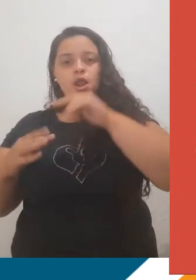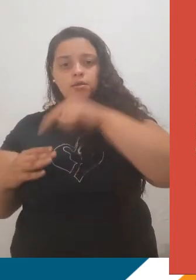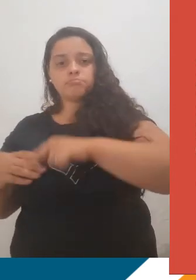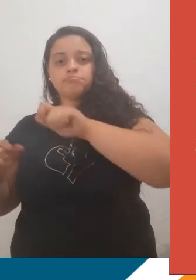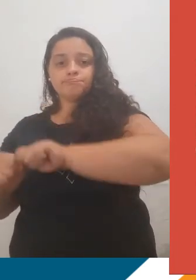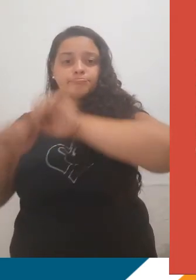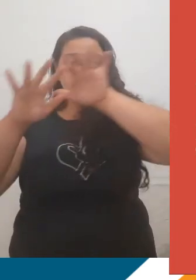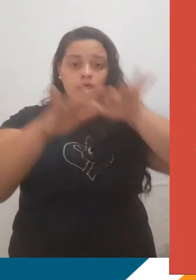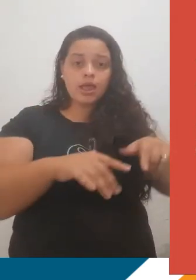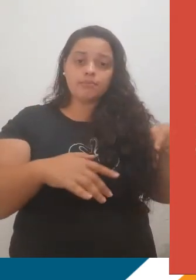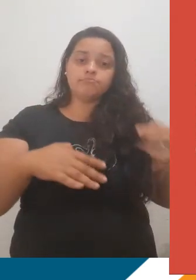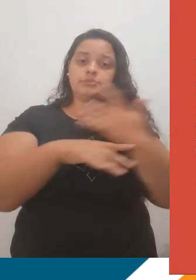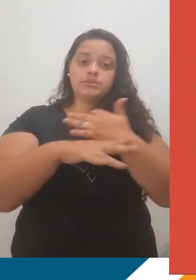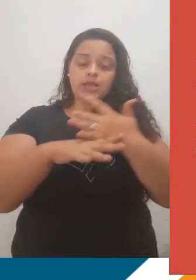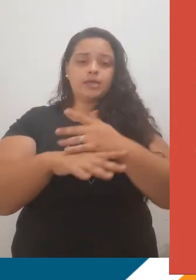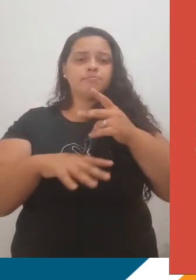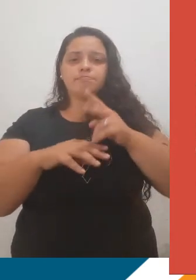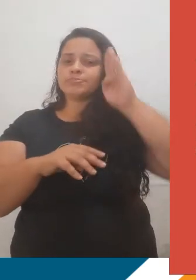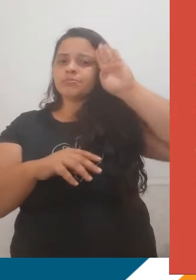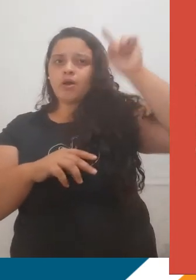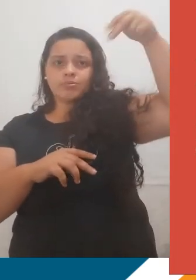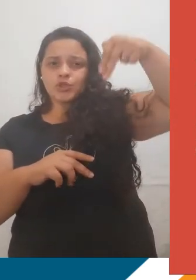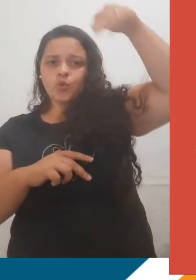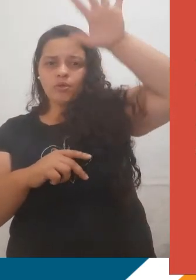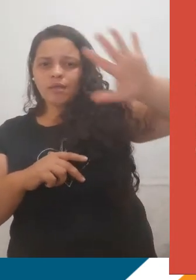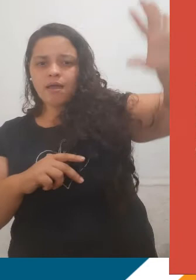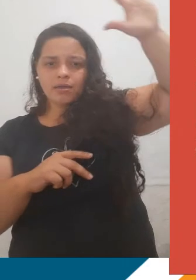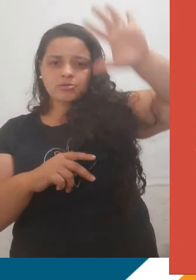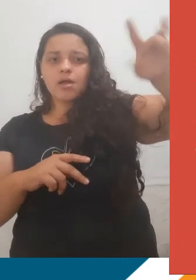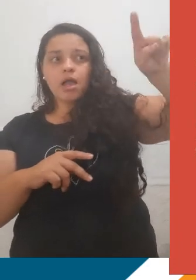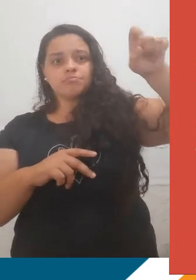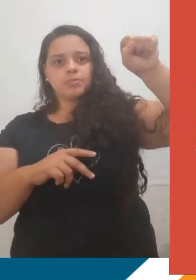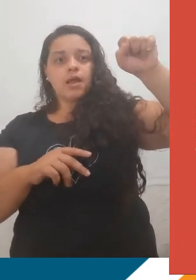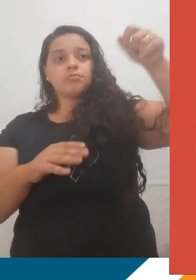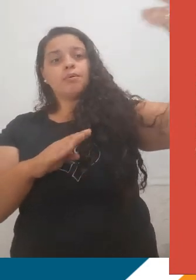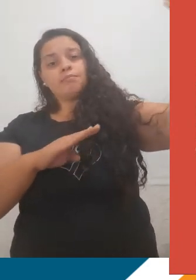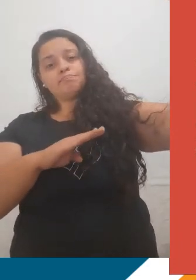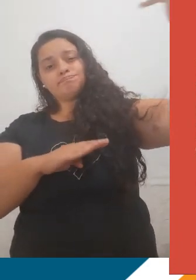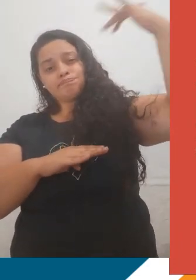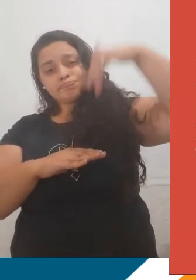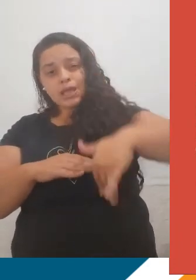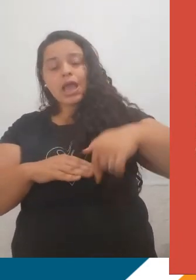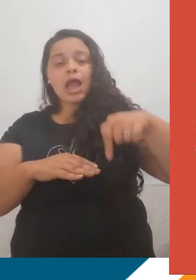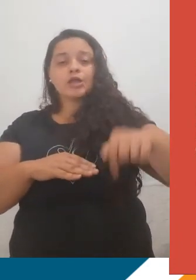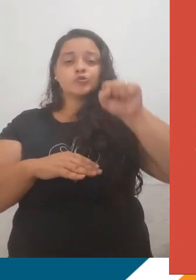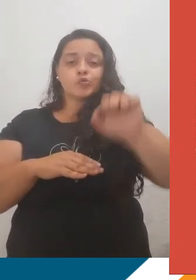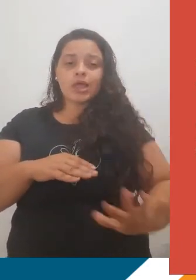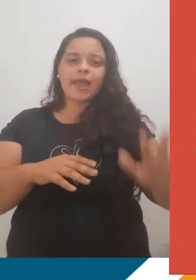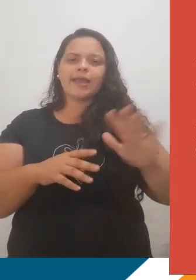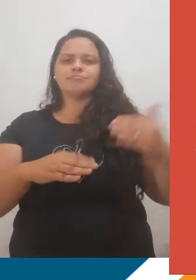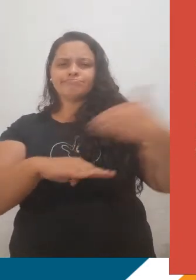Nesse caso, principalmente da região Nordeste para a região Sudeste. A gente vai ter muita gente vindo para grandes cidades como Rio de Janeiro, como